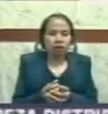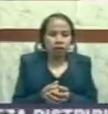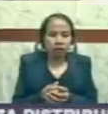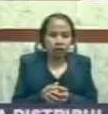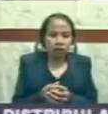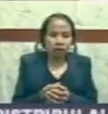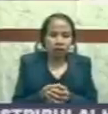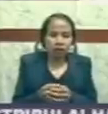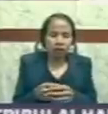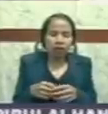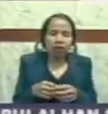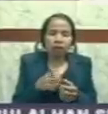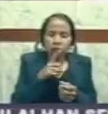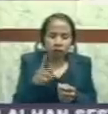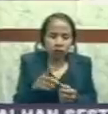ne adicionalga,